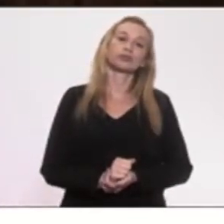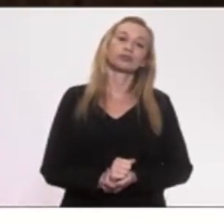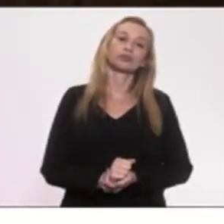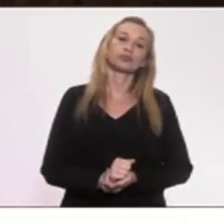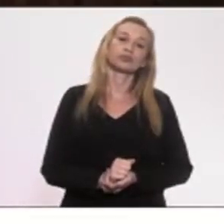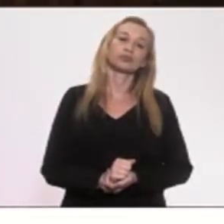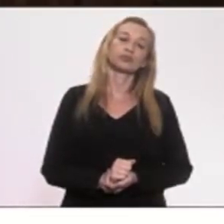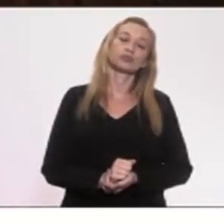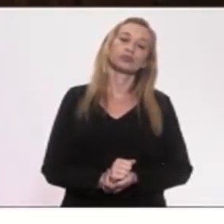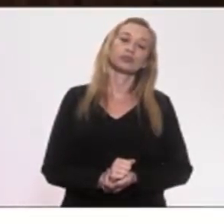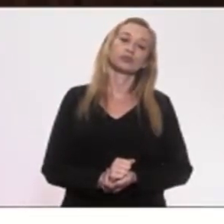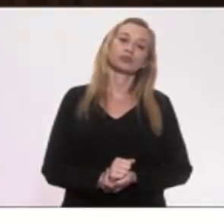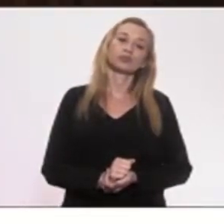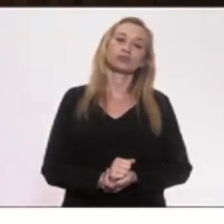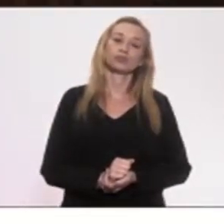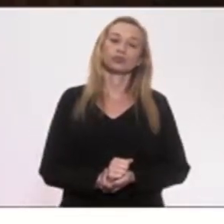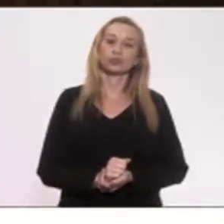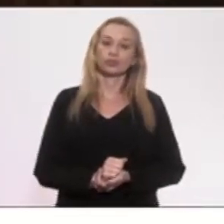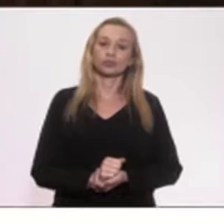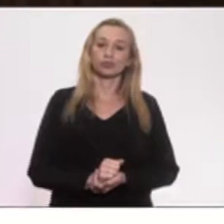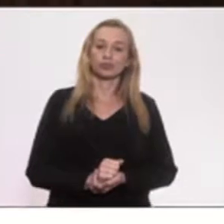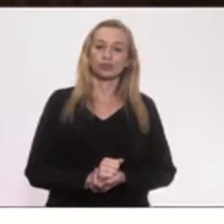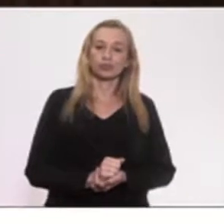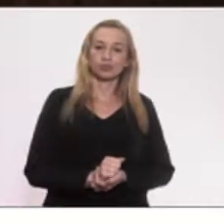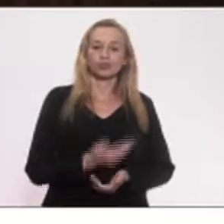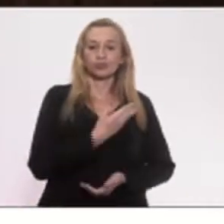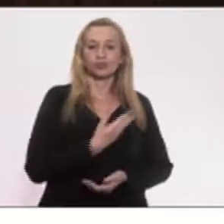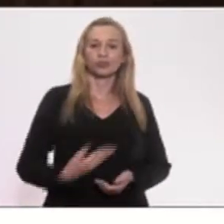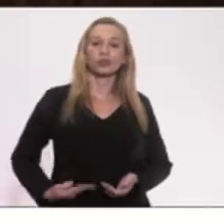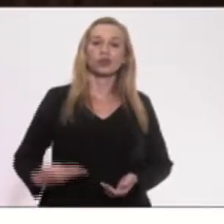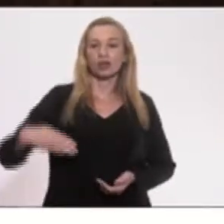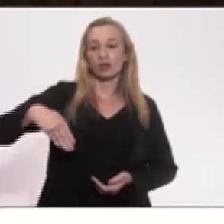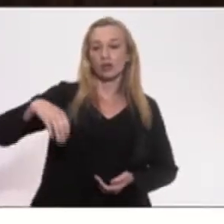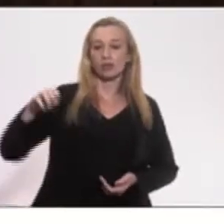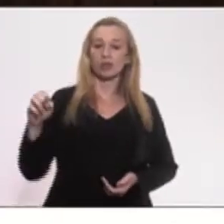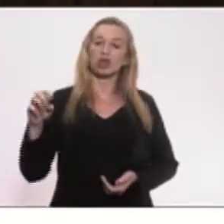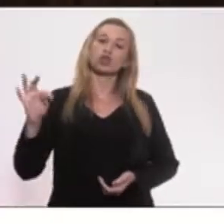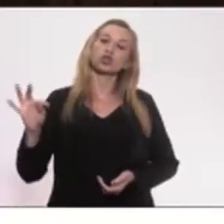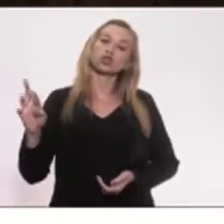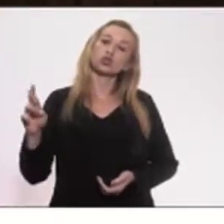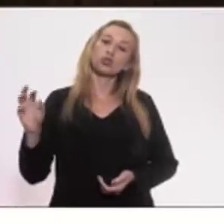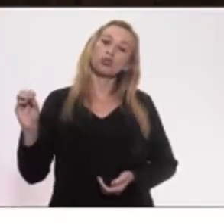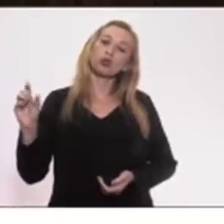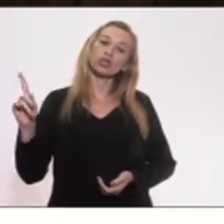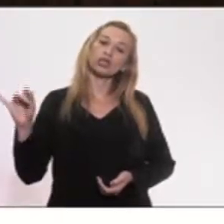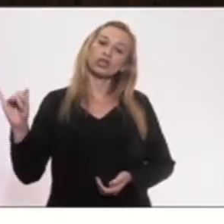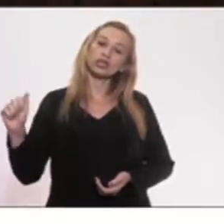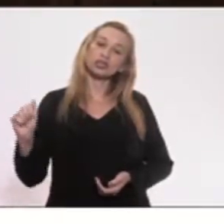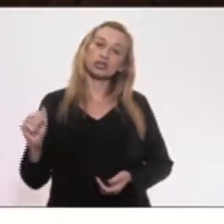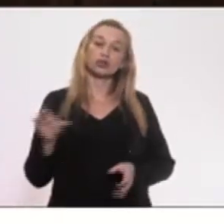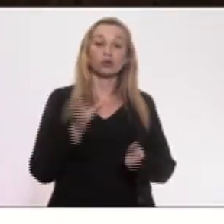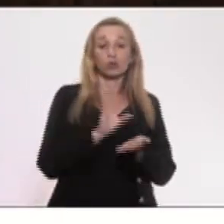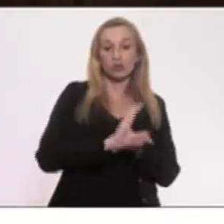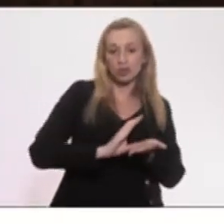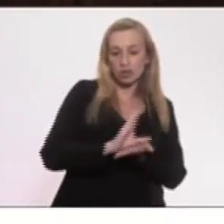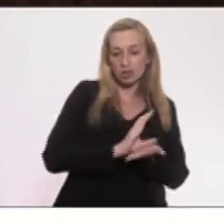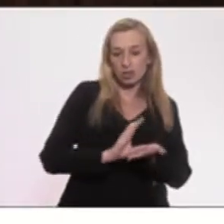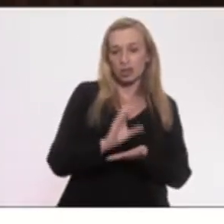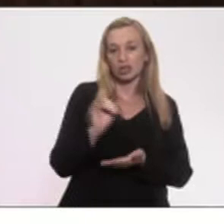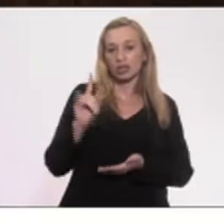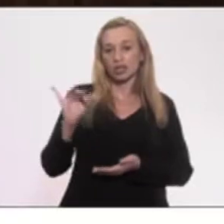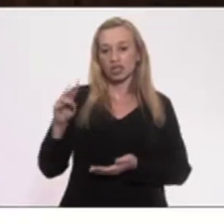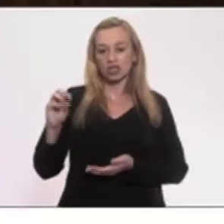as instâncias que constituem a governança metropolitana, um conselho deliberativo e um conselho consultivo. Muito